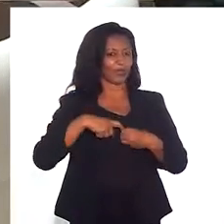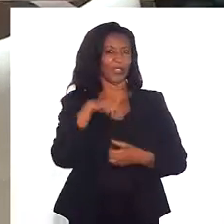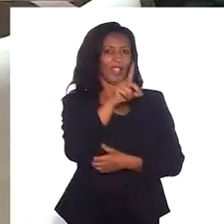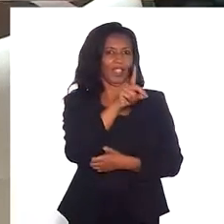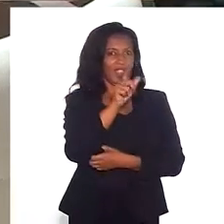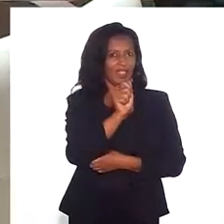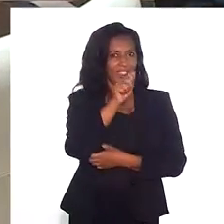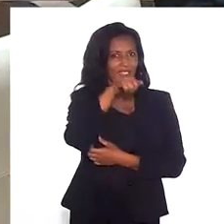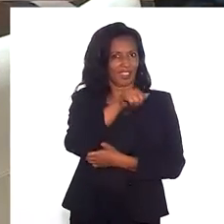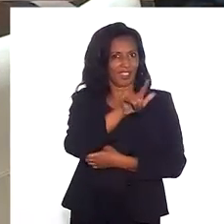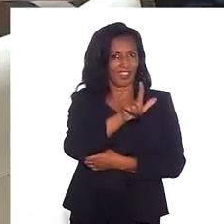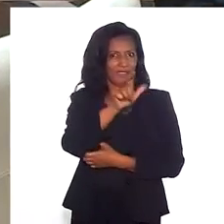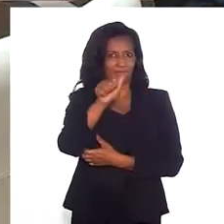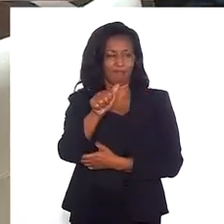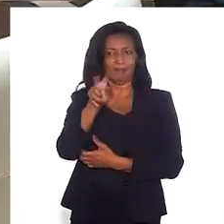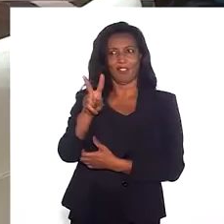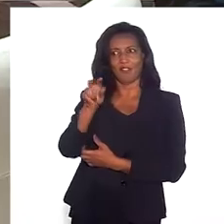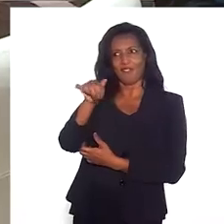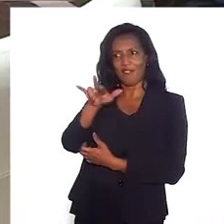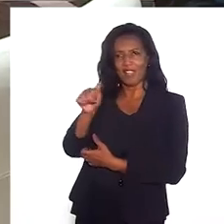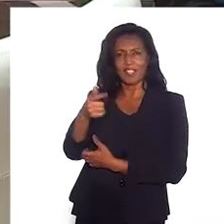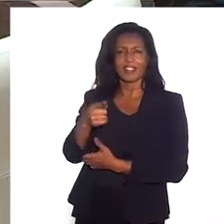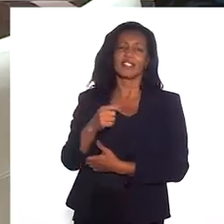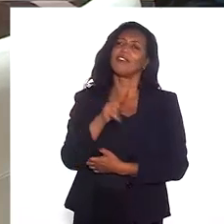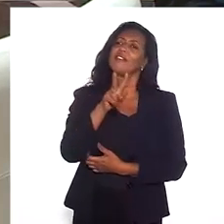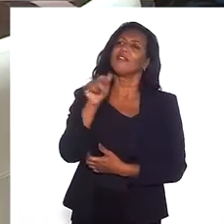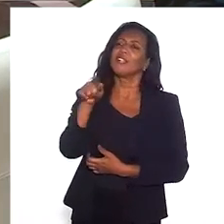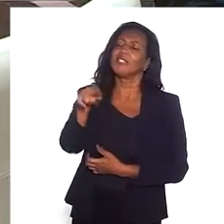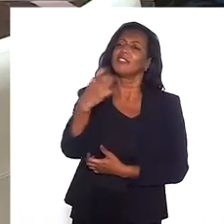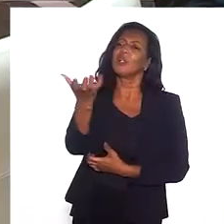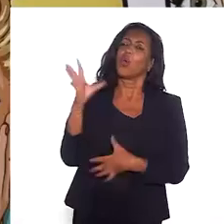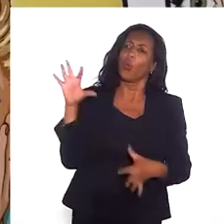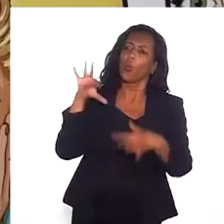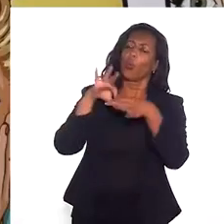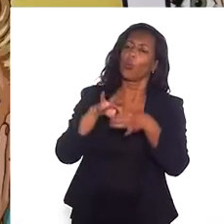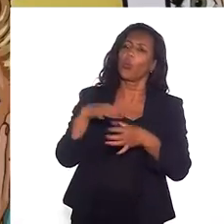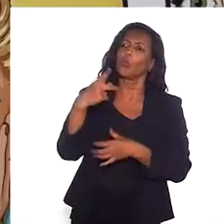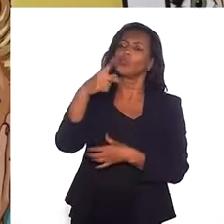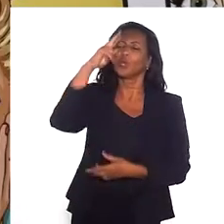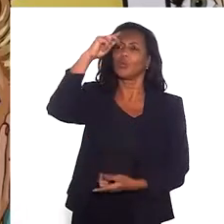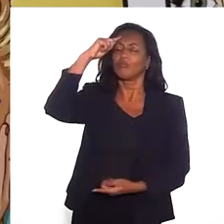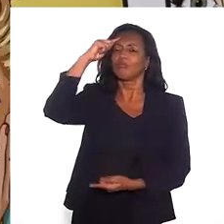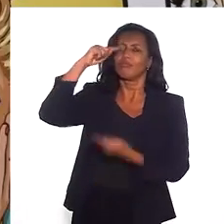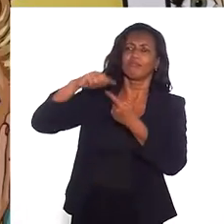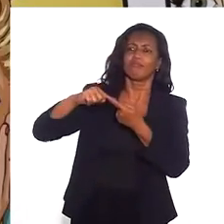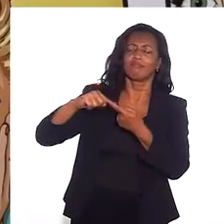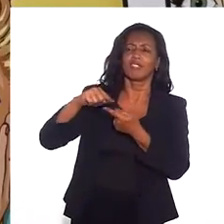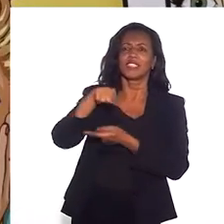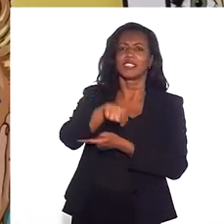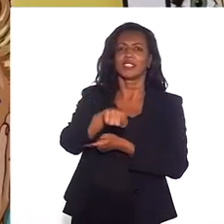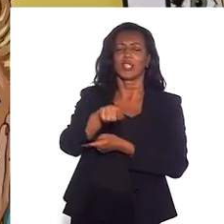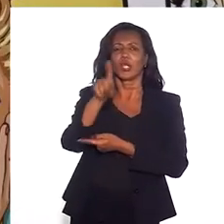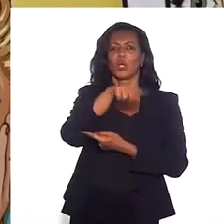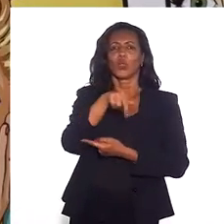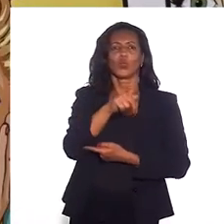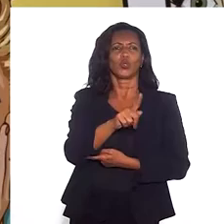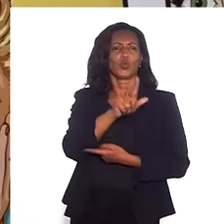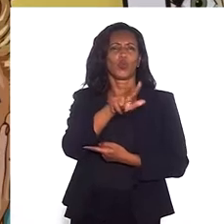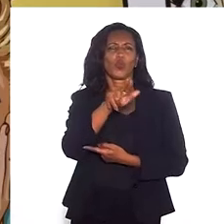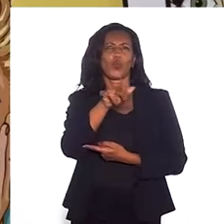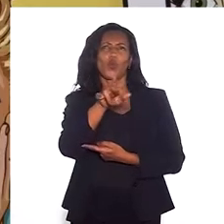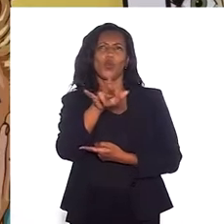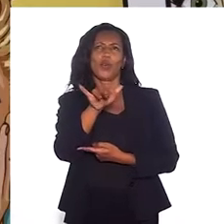volta, Daniela e Vanessa. Vanessa, eu queria que você concluísse o seu raciocínio nessa questão